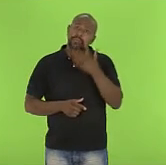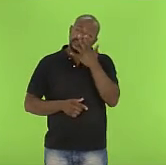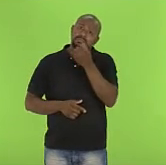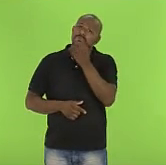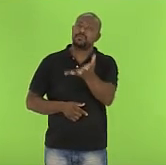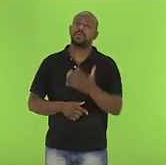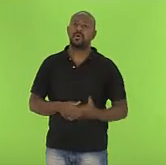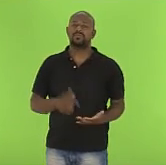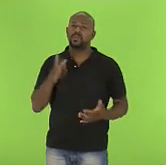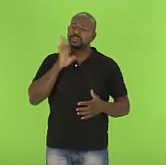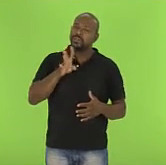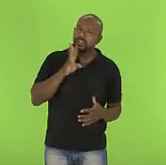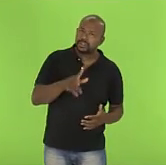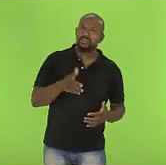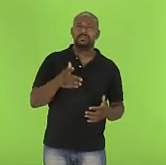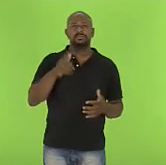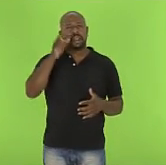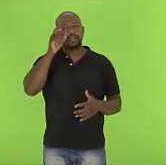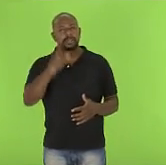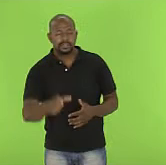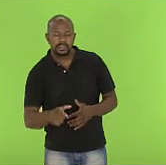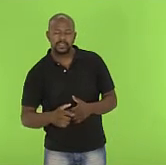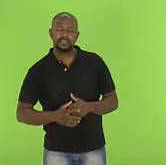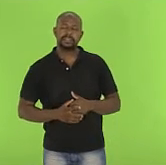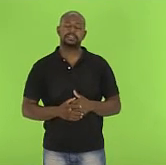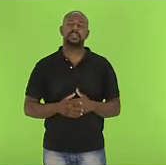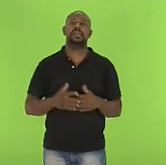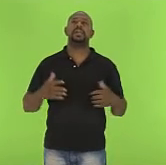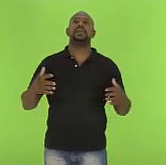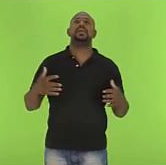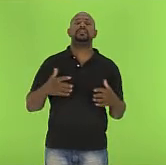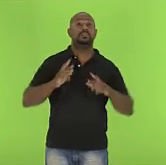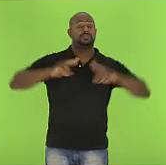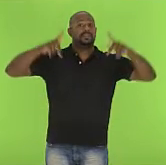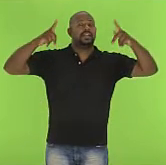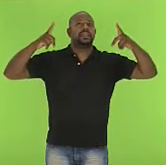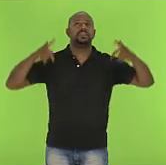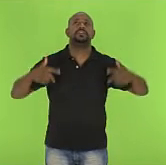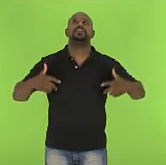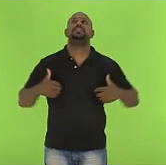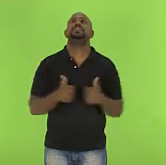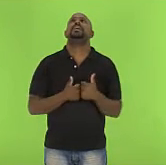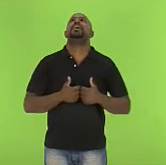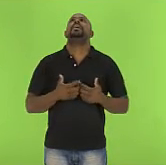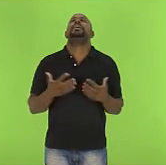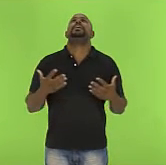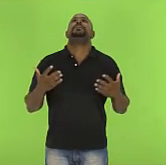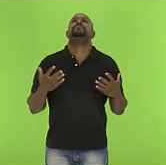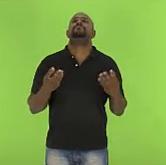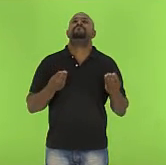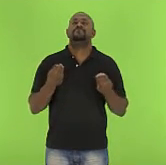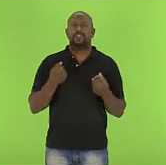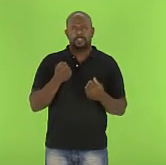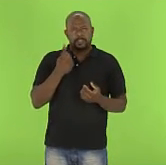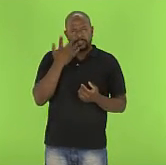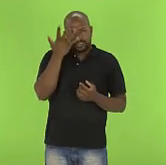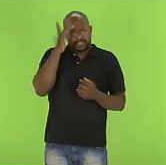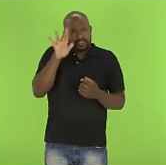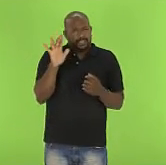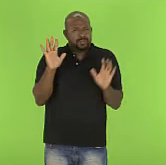Mas deu bom, ficou divertido, está interessante, está diferente, está